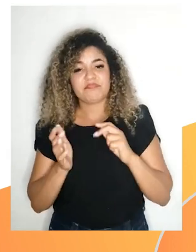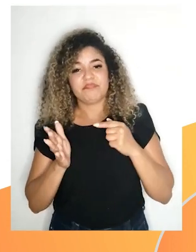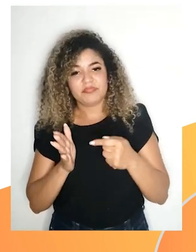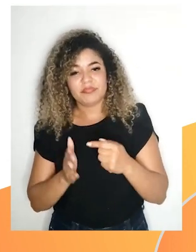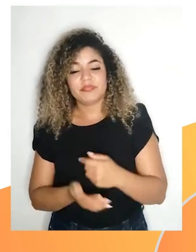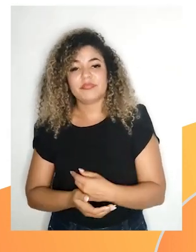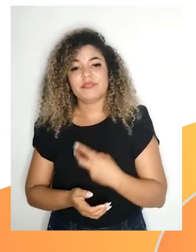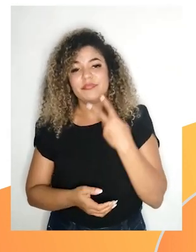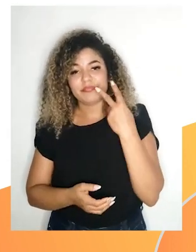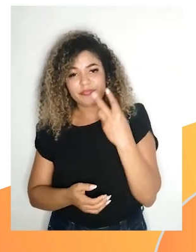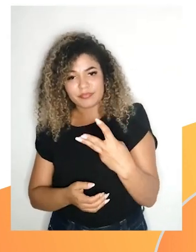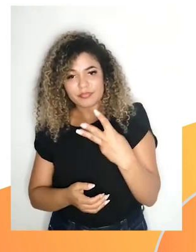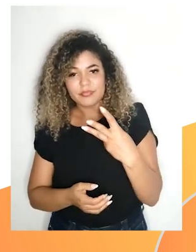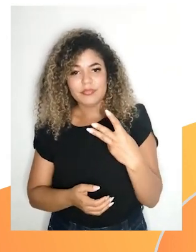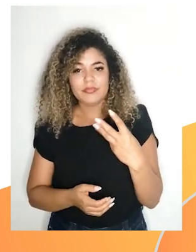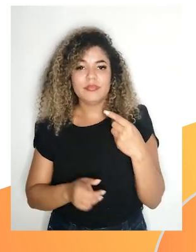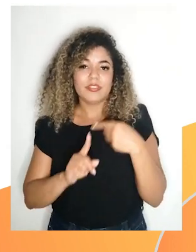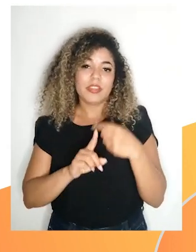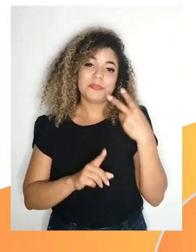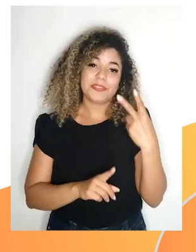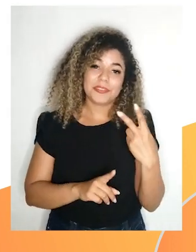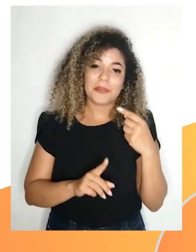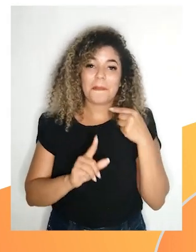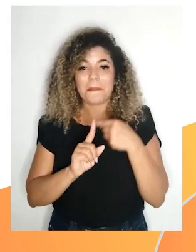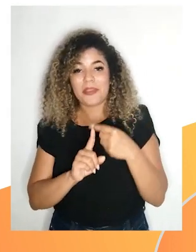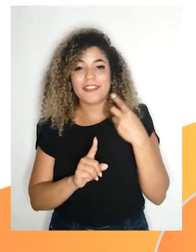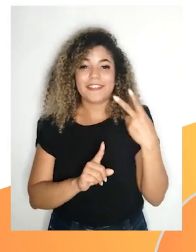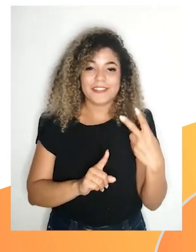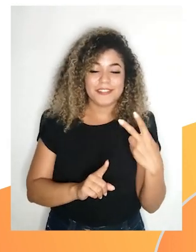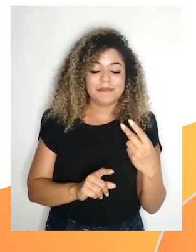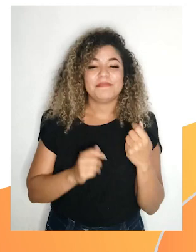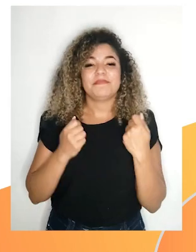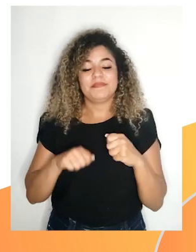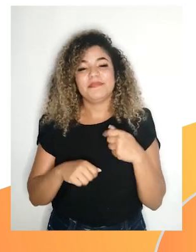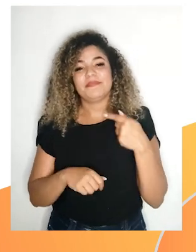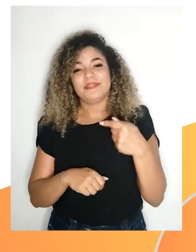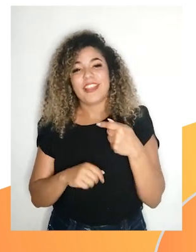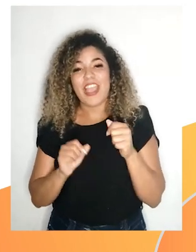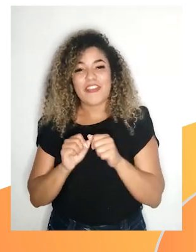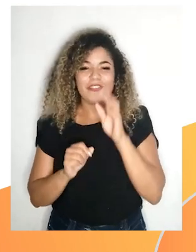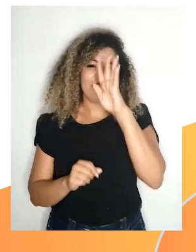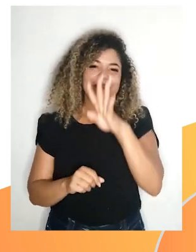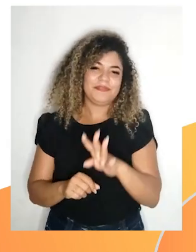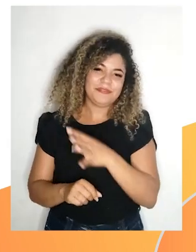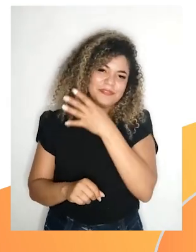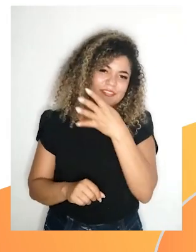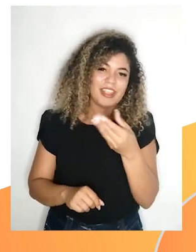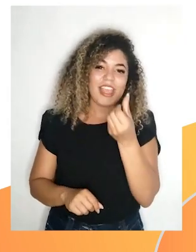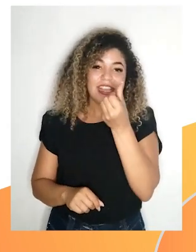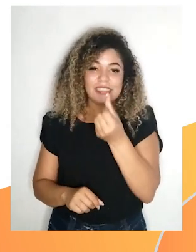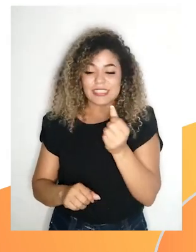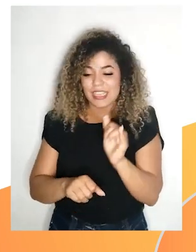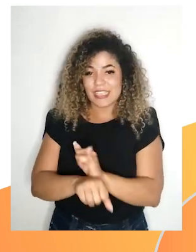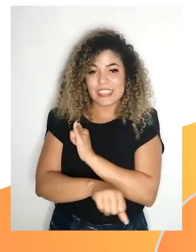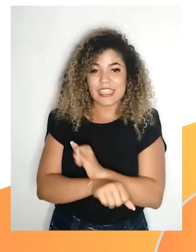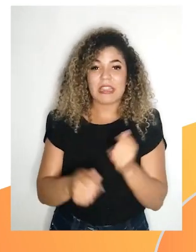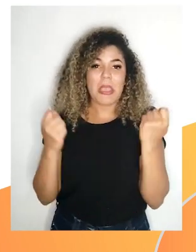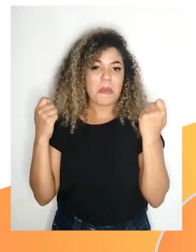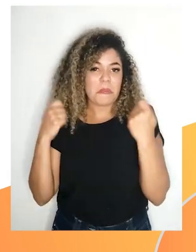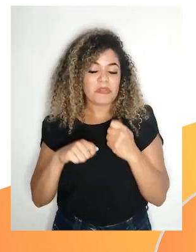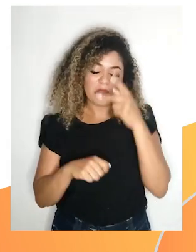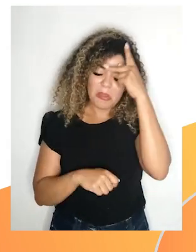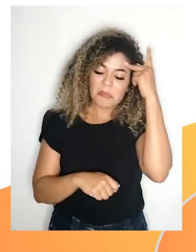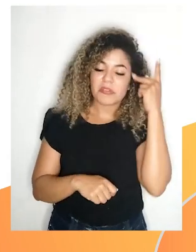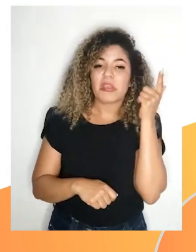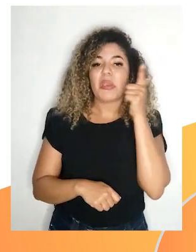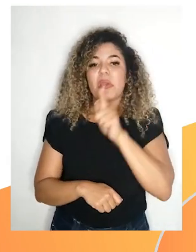E eu posso ter 3, 2, 2. E aí, a gente fez aqui as 6 possibilidades que uma pessoa